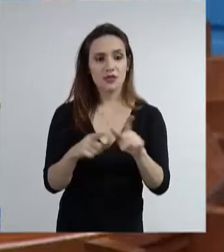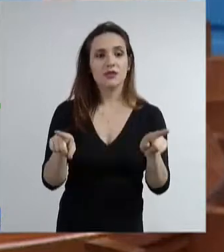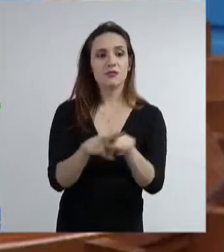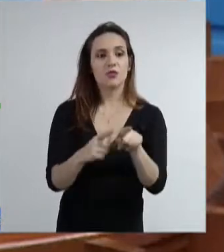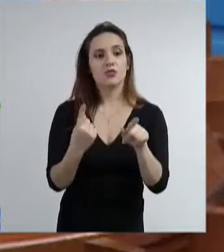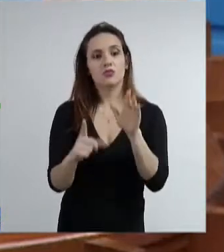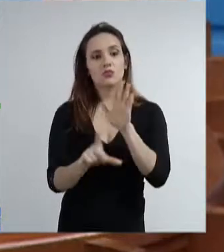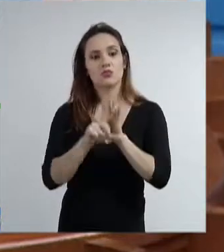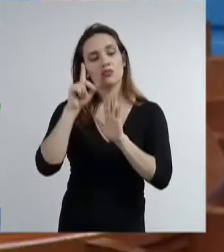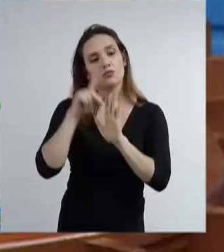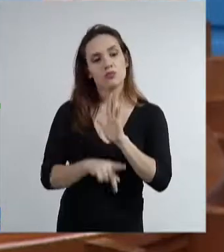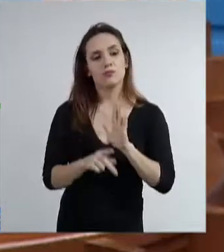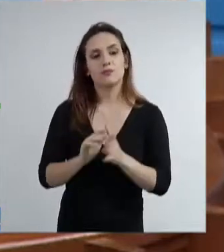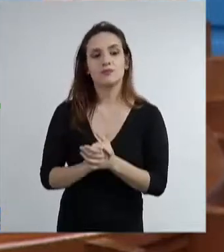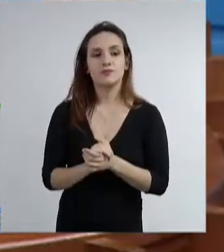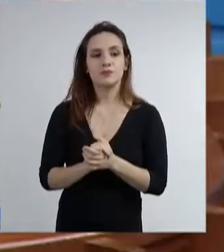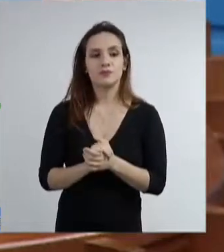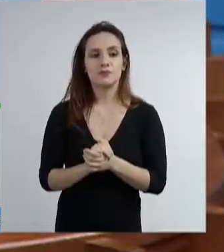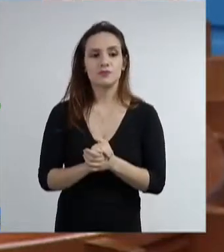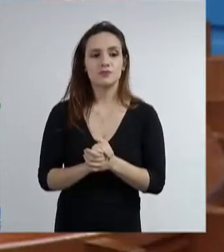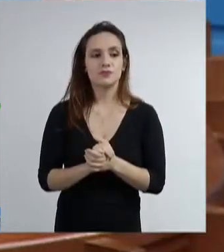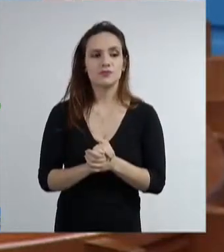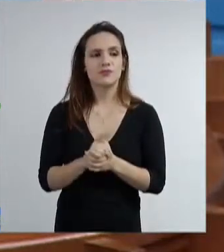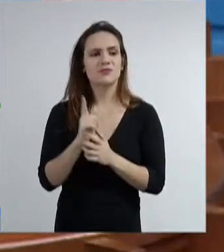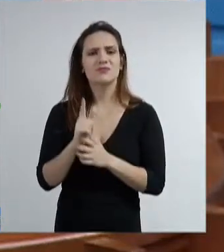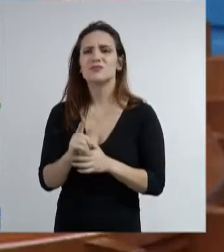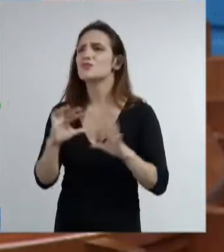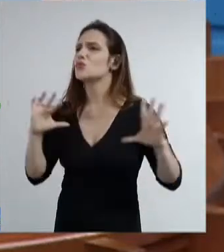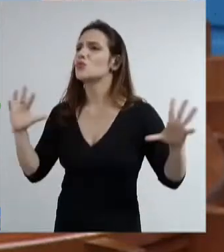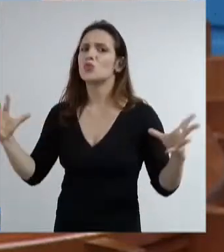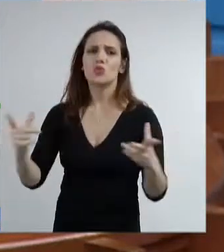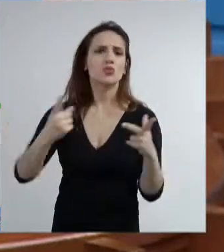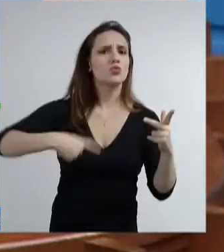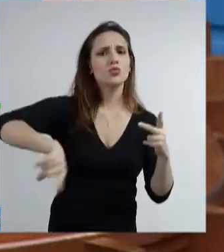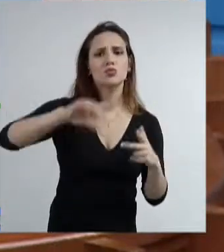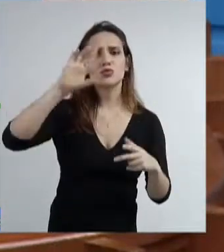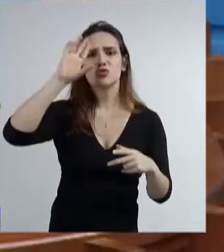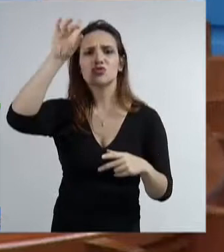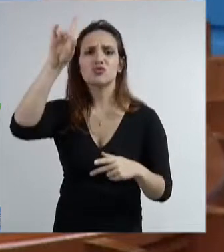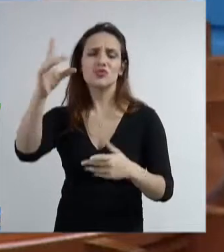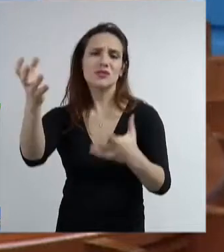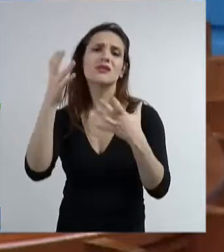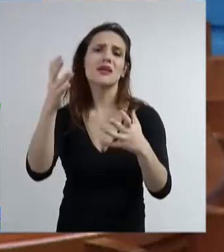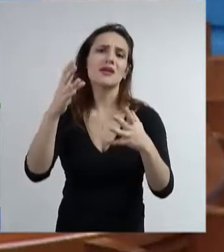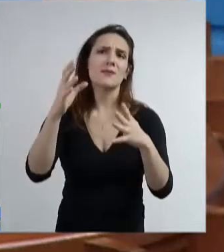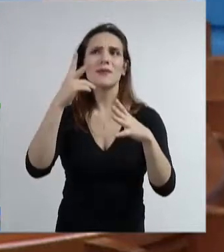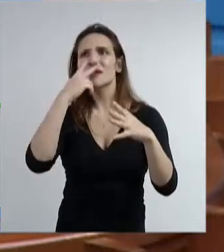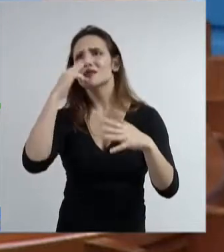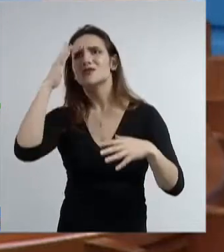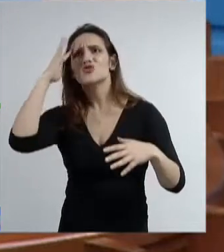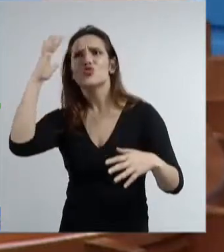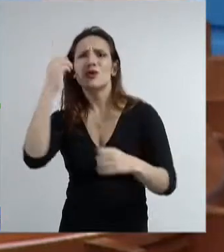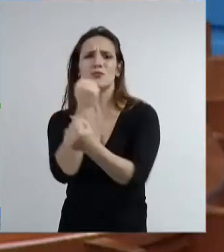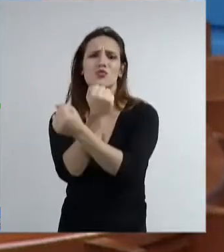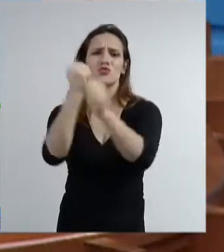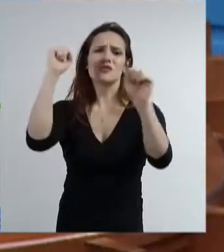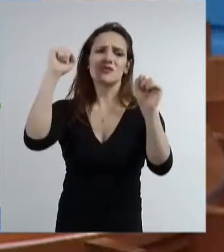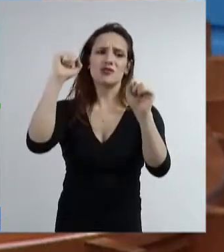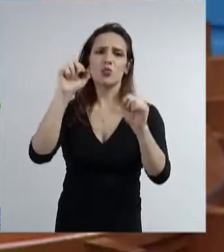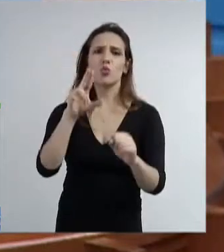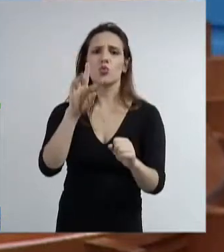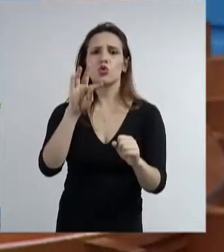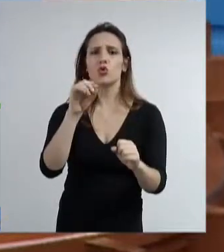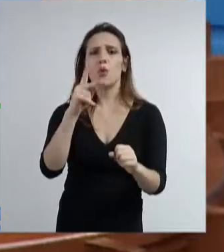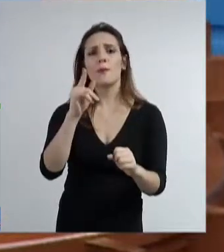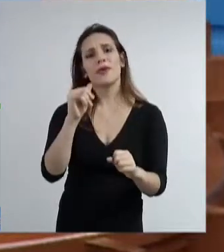nesse sentido. É um sonho de consumo. Uma utopia, talvez, ter um psicólogo em cada escola?